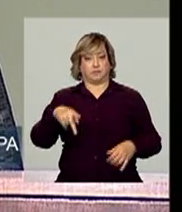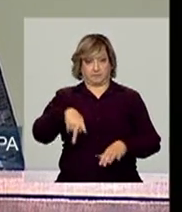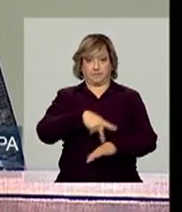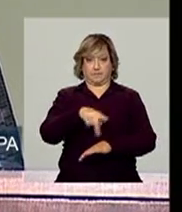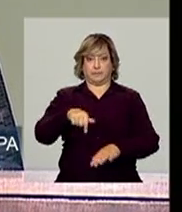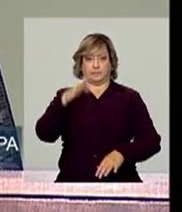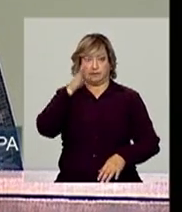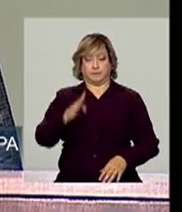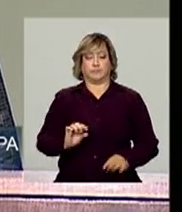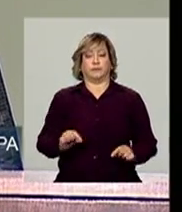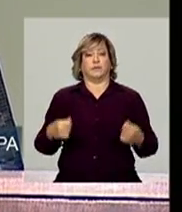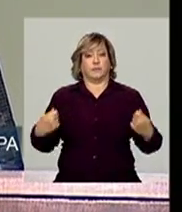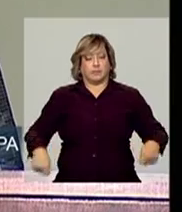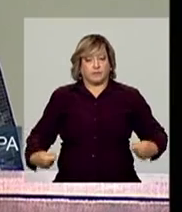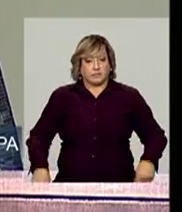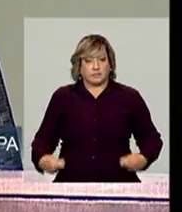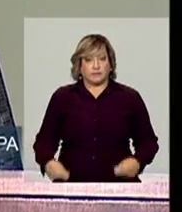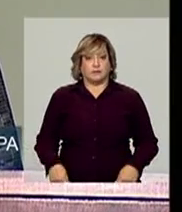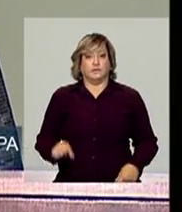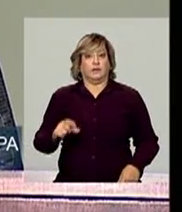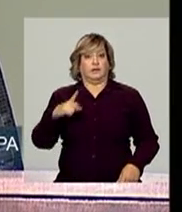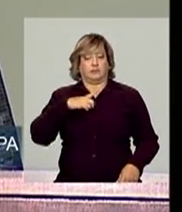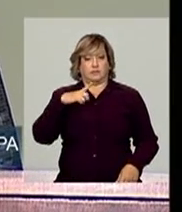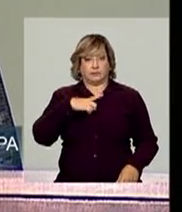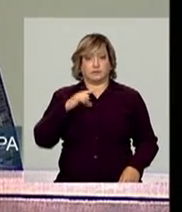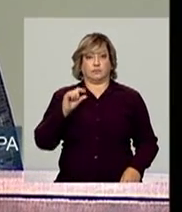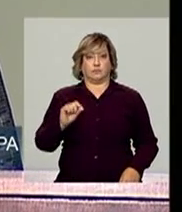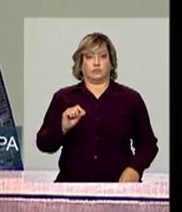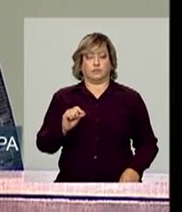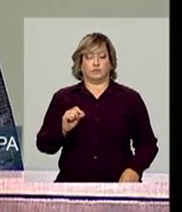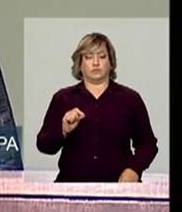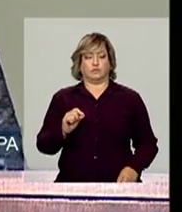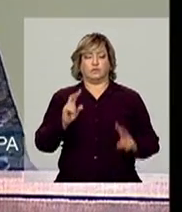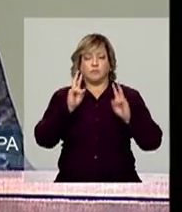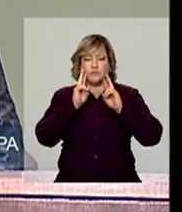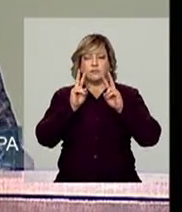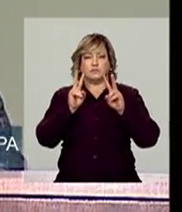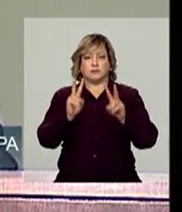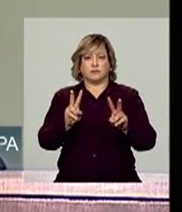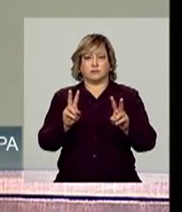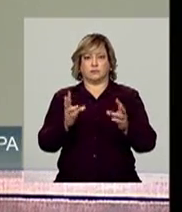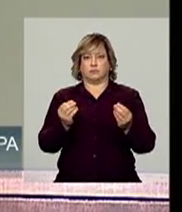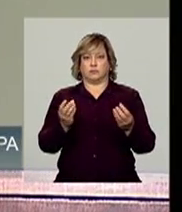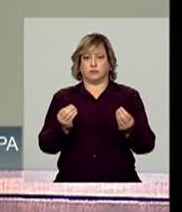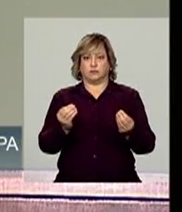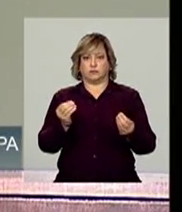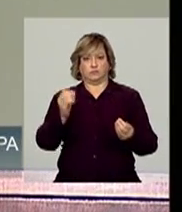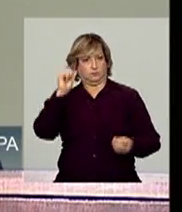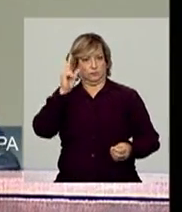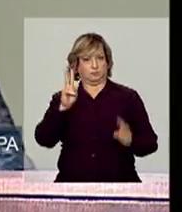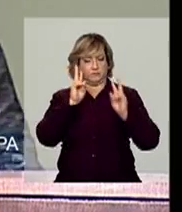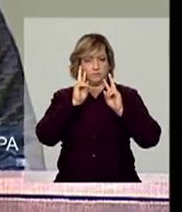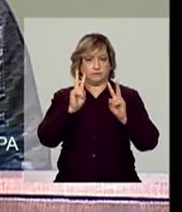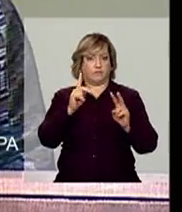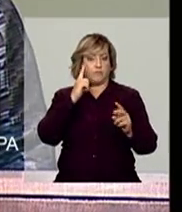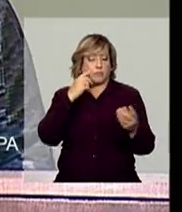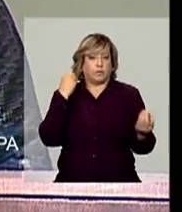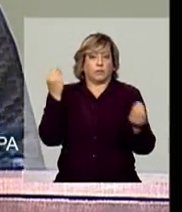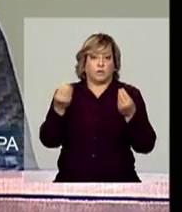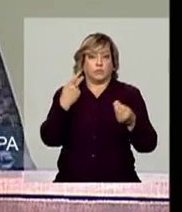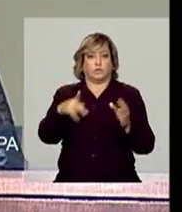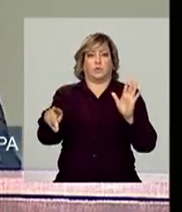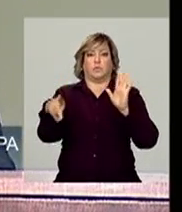tanto, precisava ter um duplo olhar, um olhar atento para a sua própria realidade.